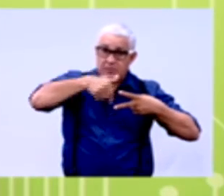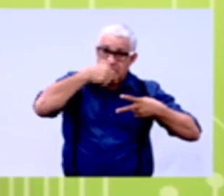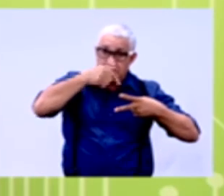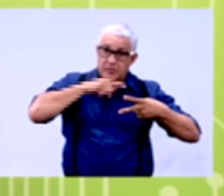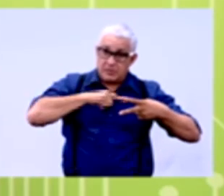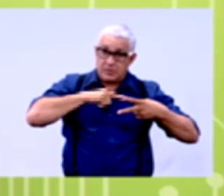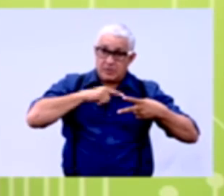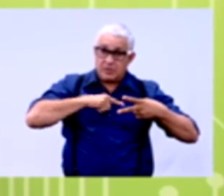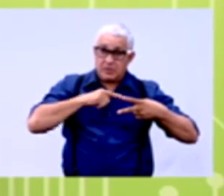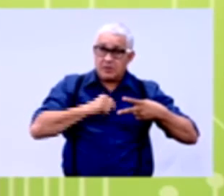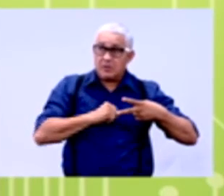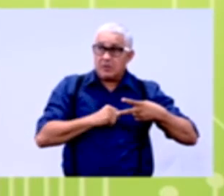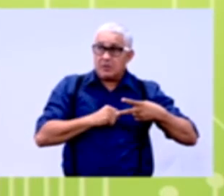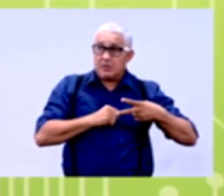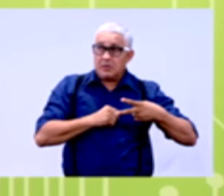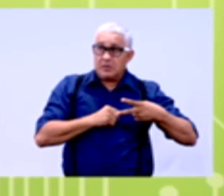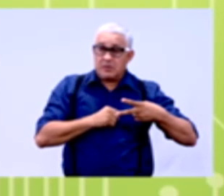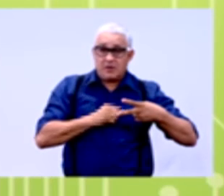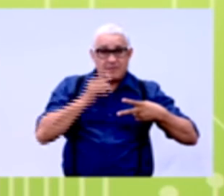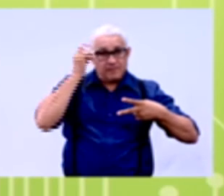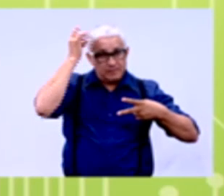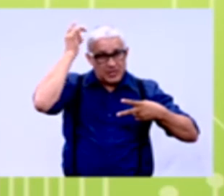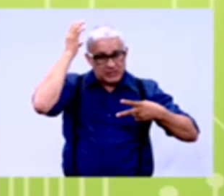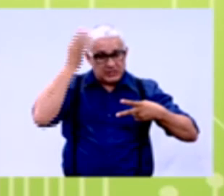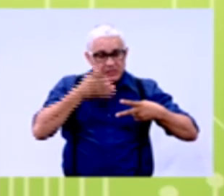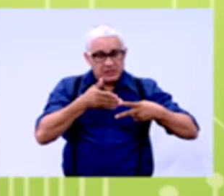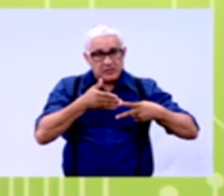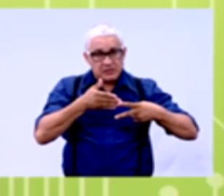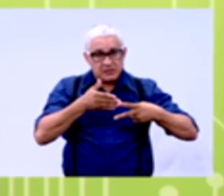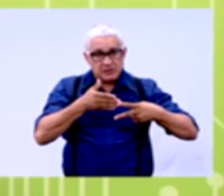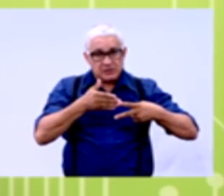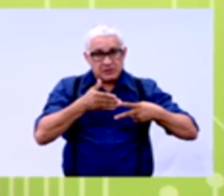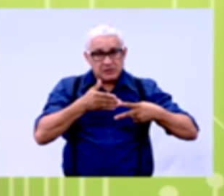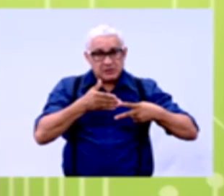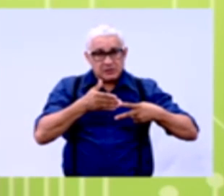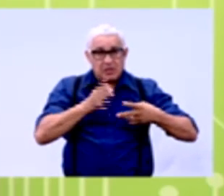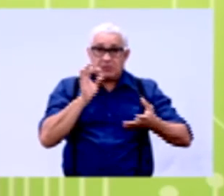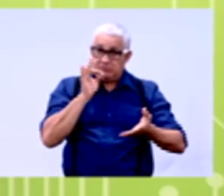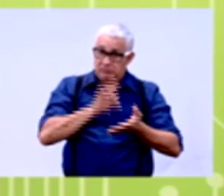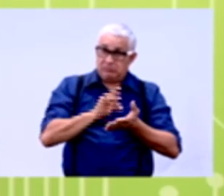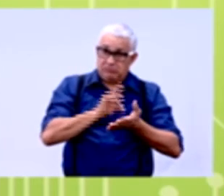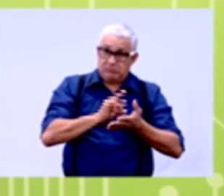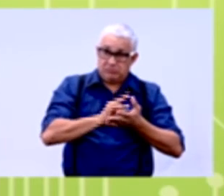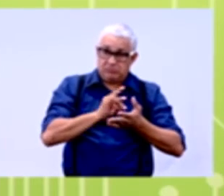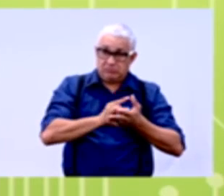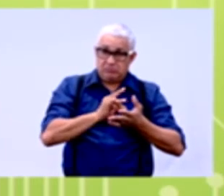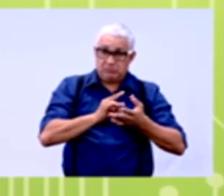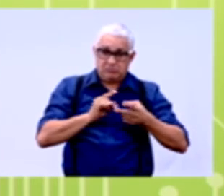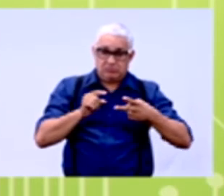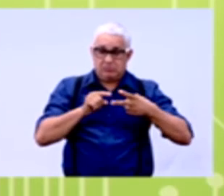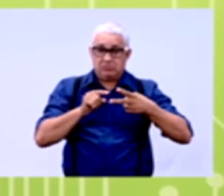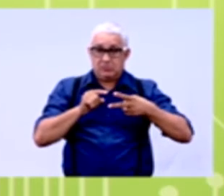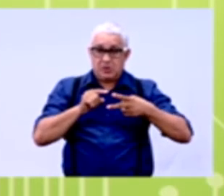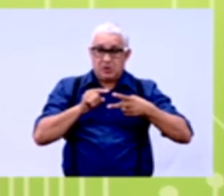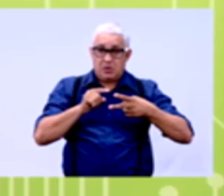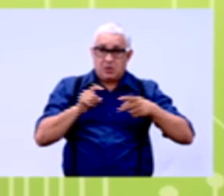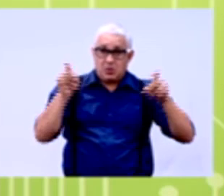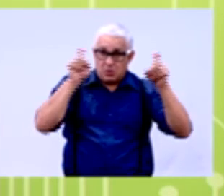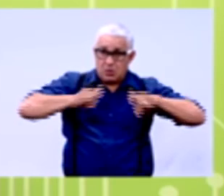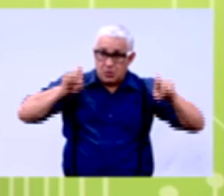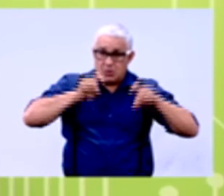Termos um trato mais facilitado do mundo real para o mundo computacional, porque